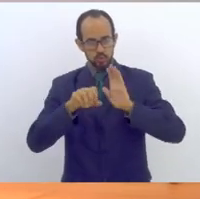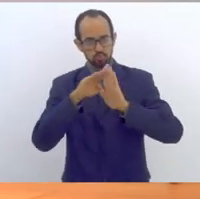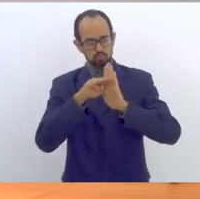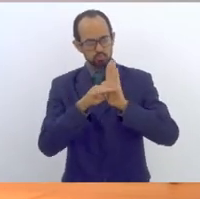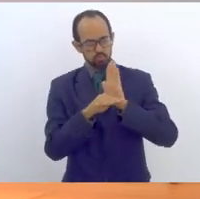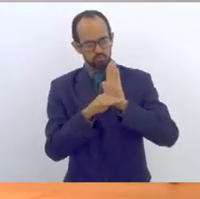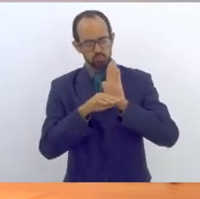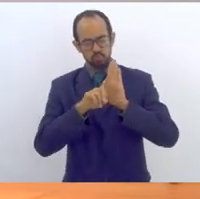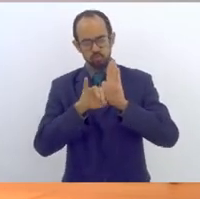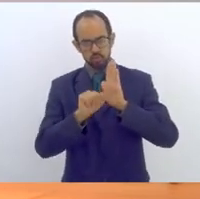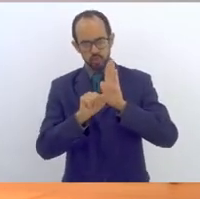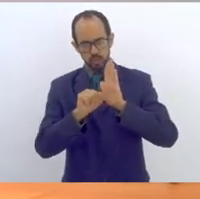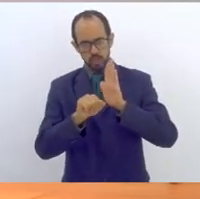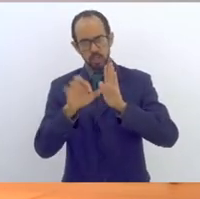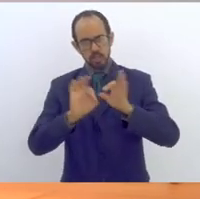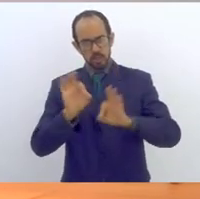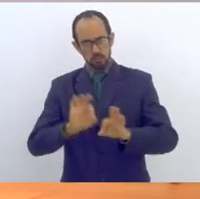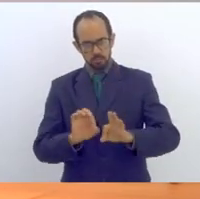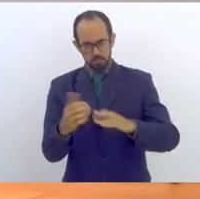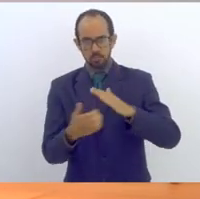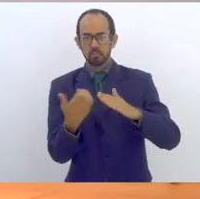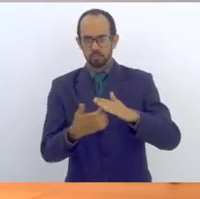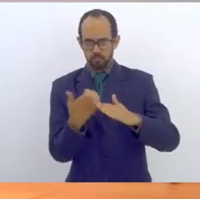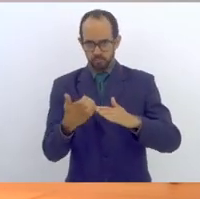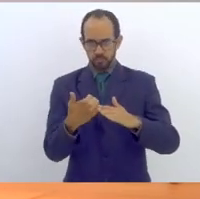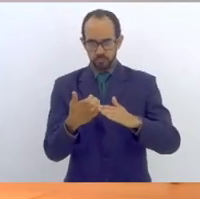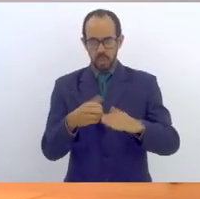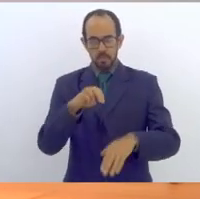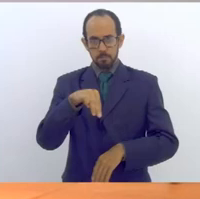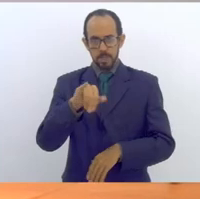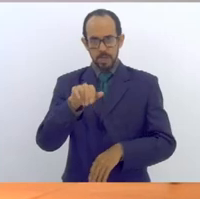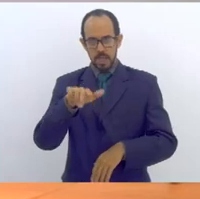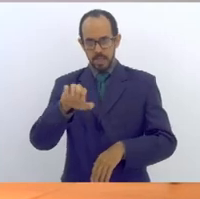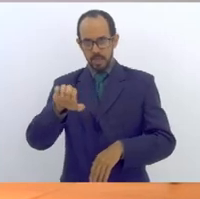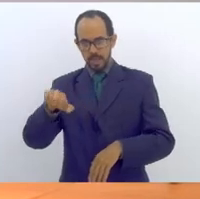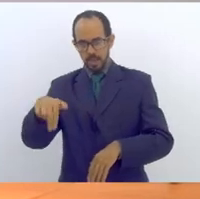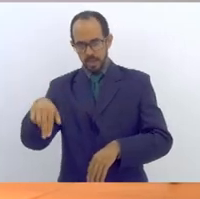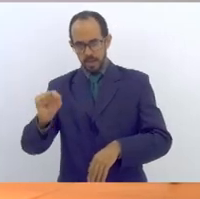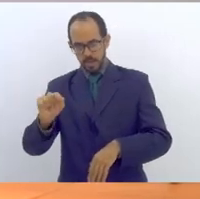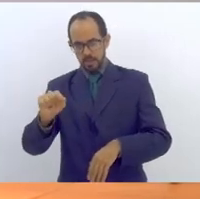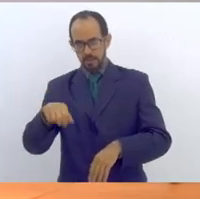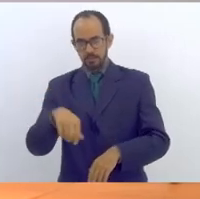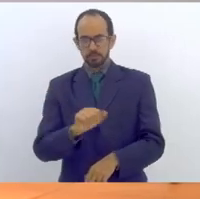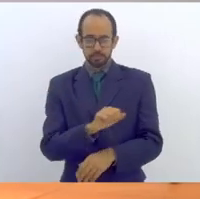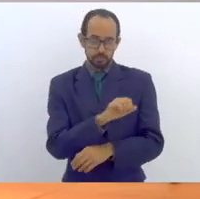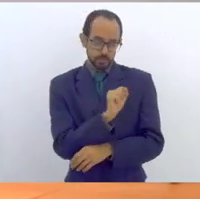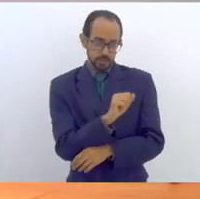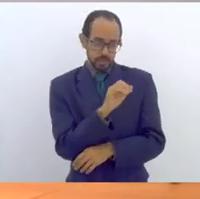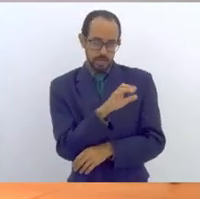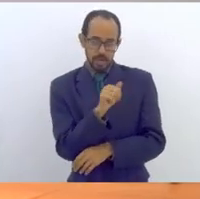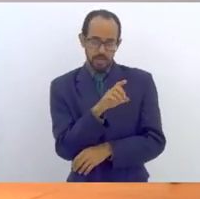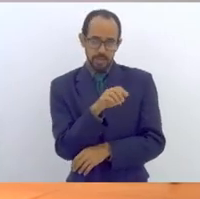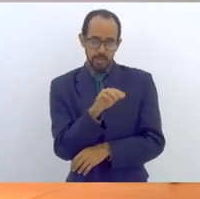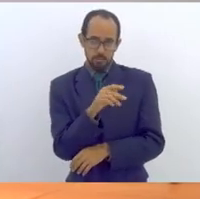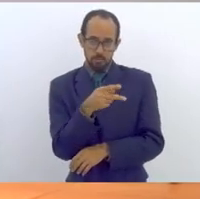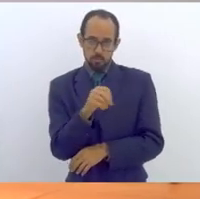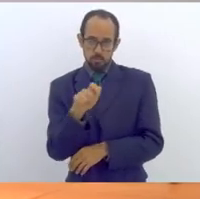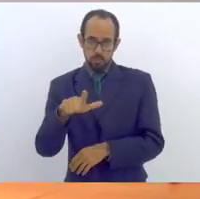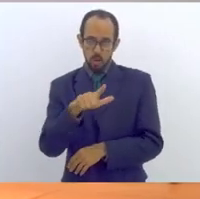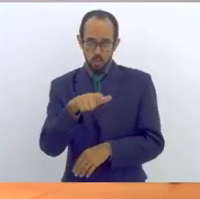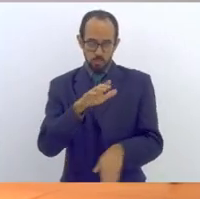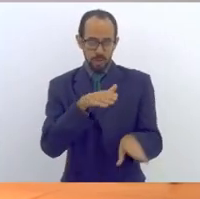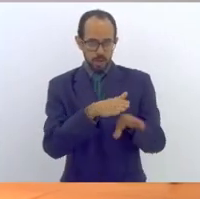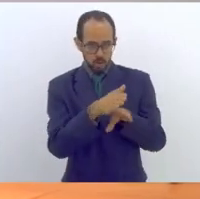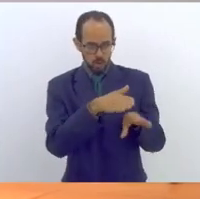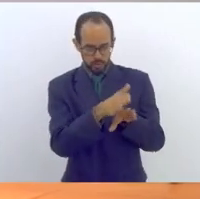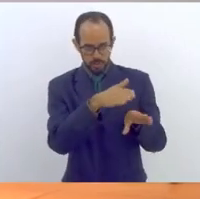tá coloca a doutora Milena na cadepol a disposição não é corpo jurídico lá para que possa orientar